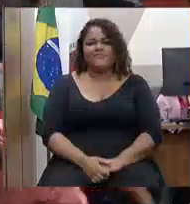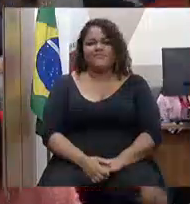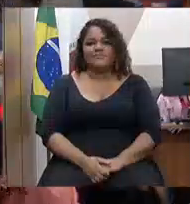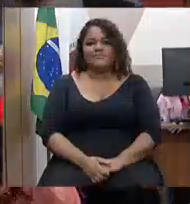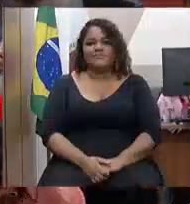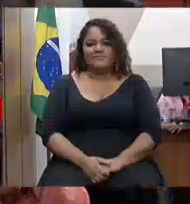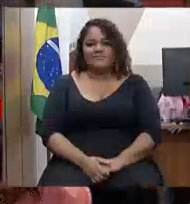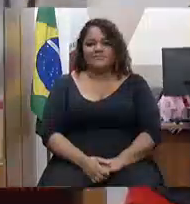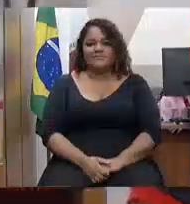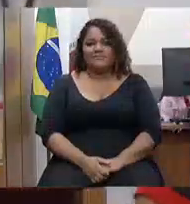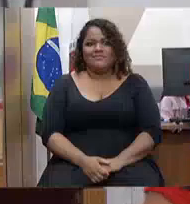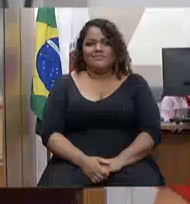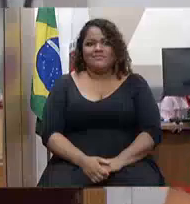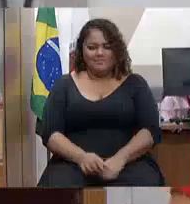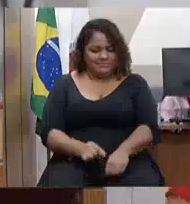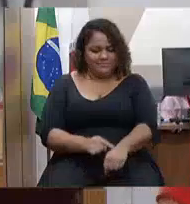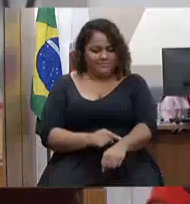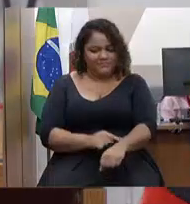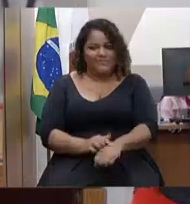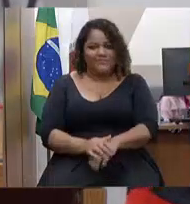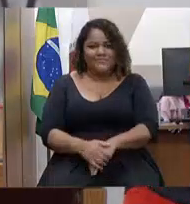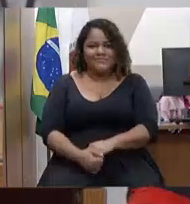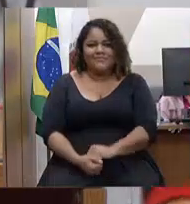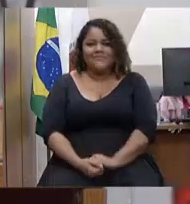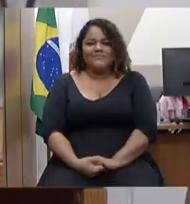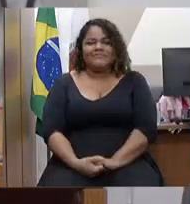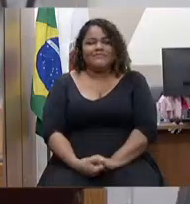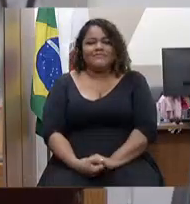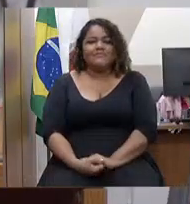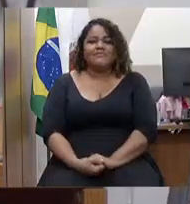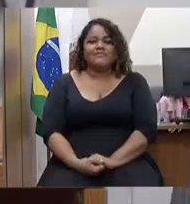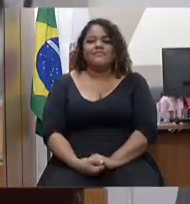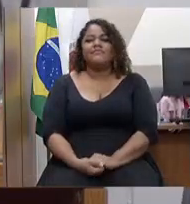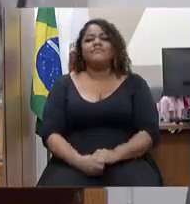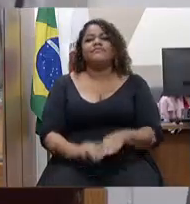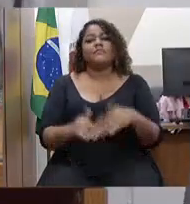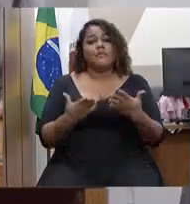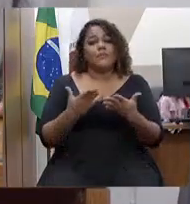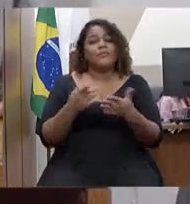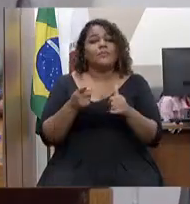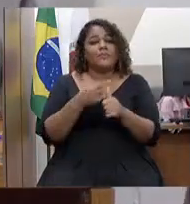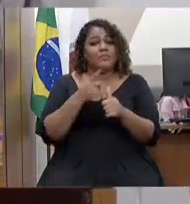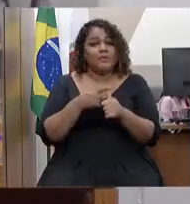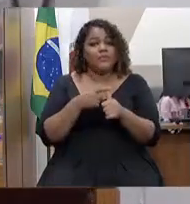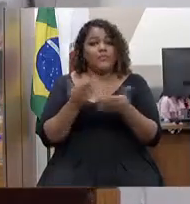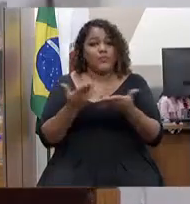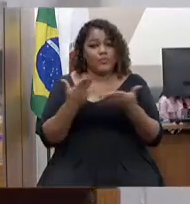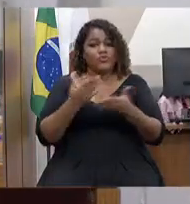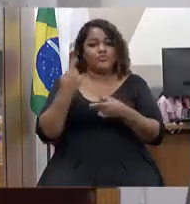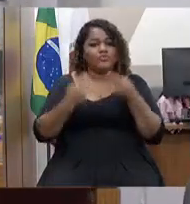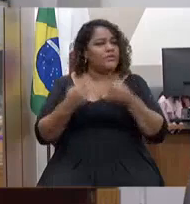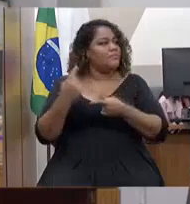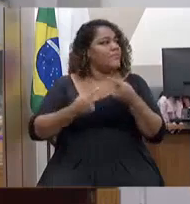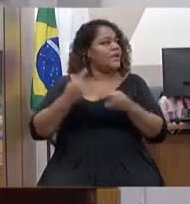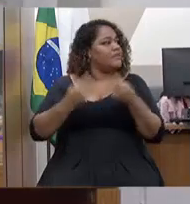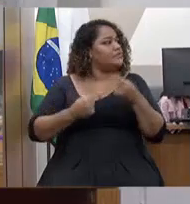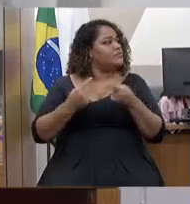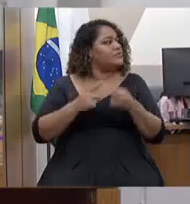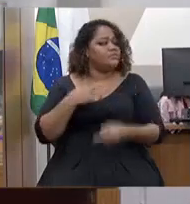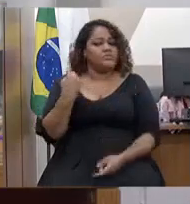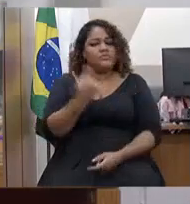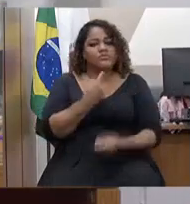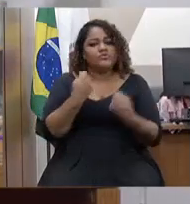Então pessoal primeiramente nesse debate no dia de hoje nós temos que